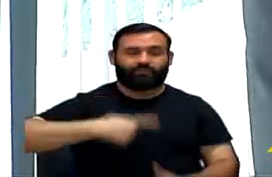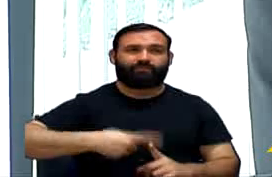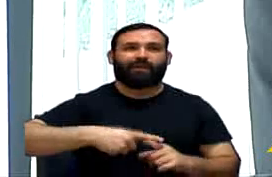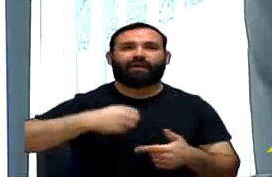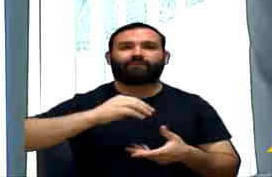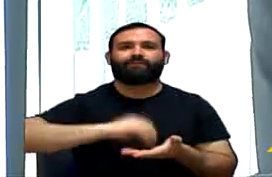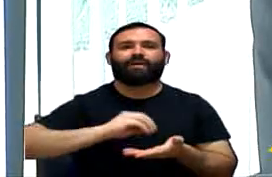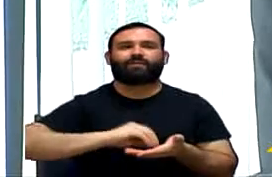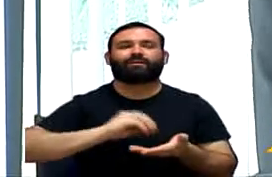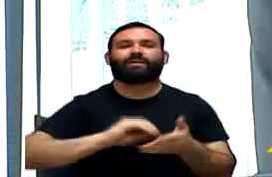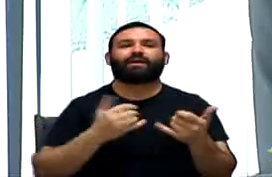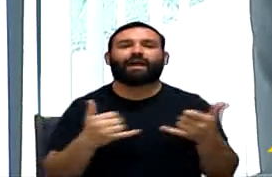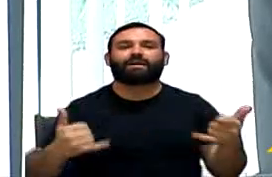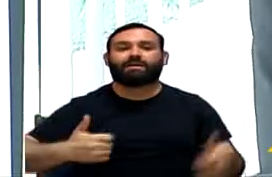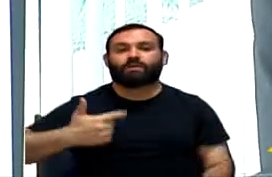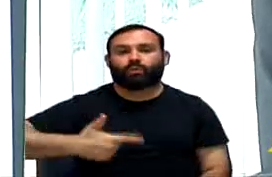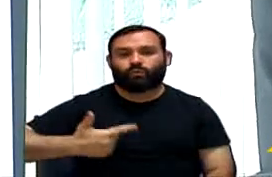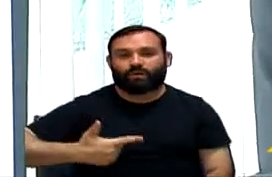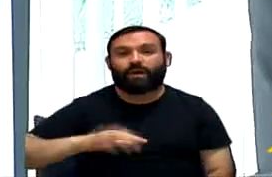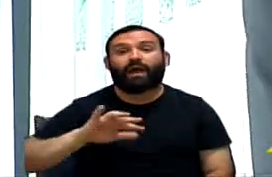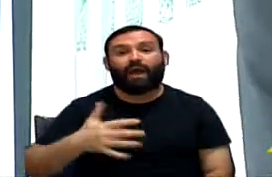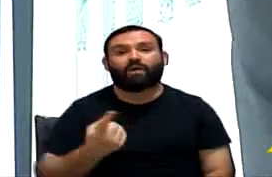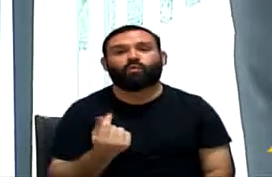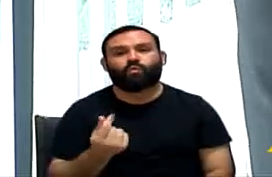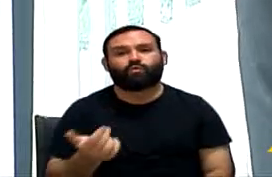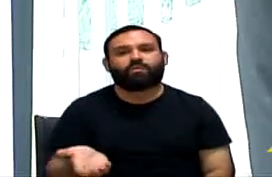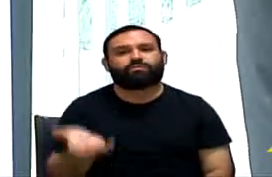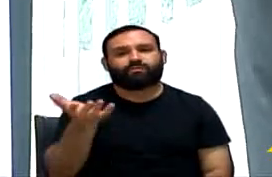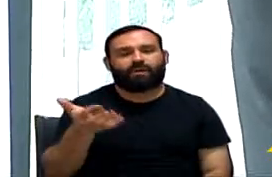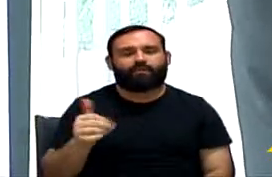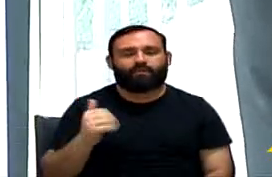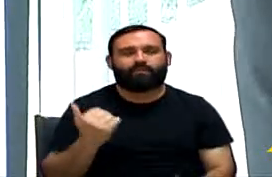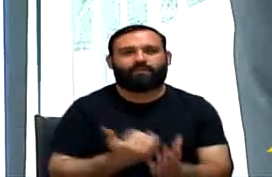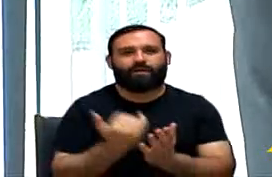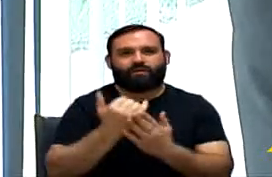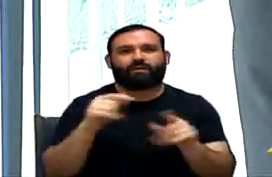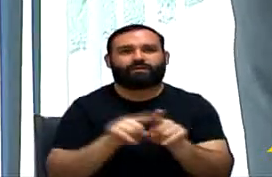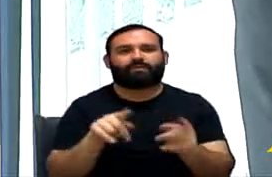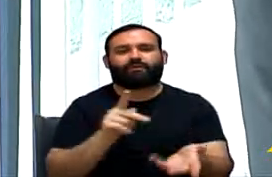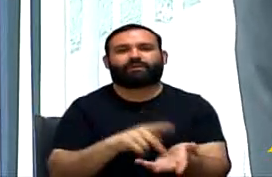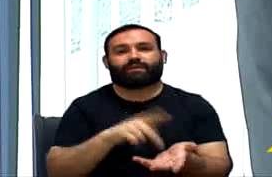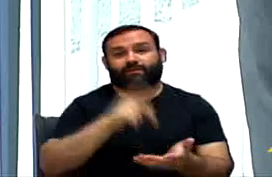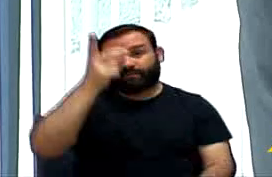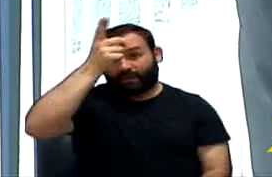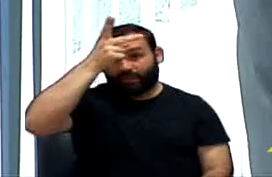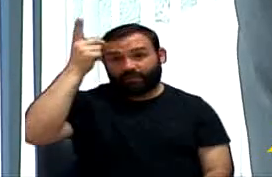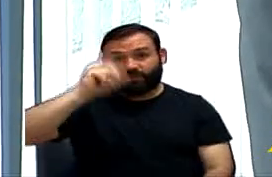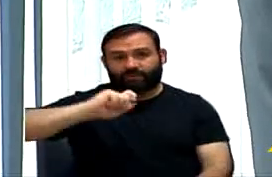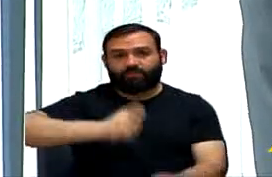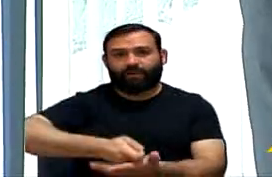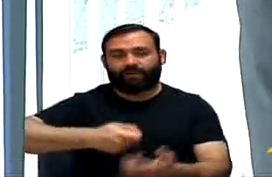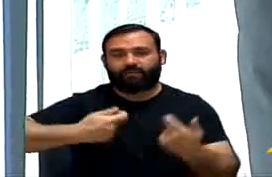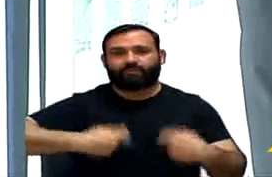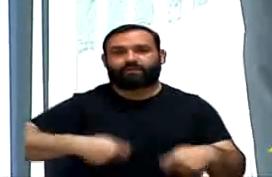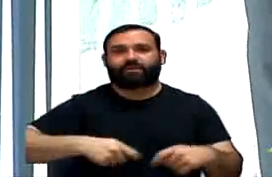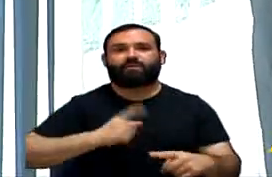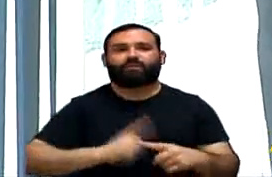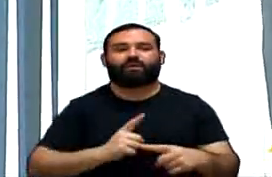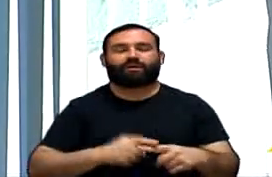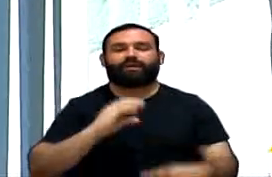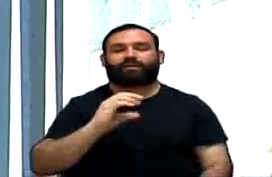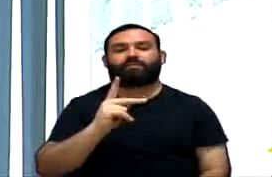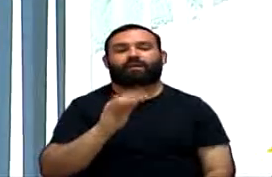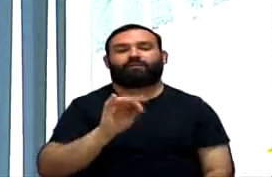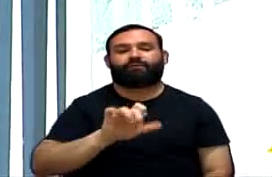que falta a rede secundária daí o custo disso é muito mais alto e realmente a prefeitura tem que pagar esse serviço para que a